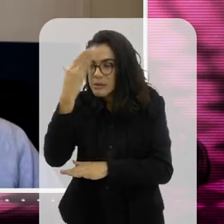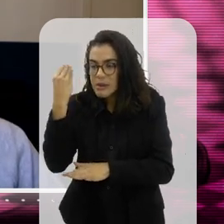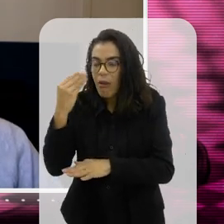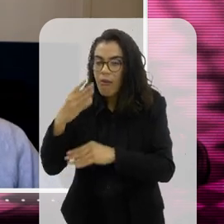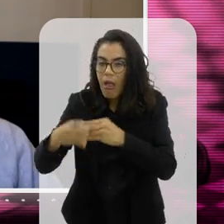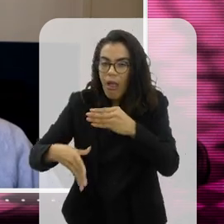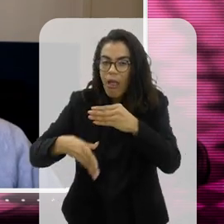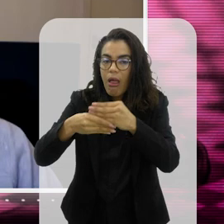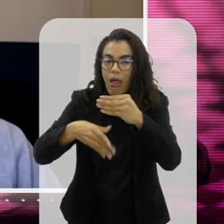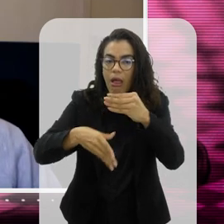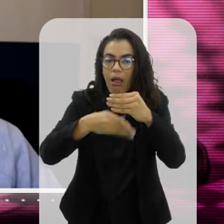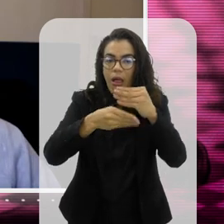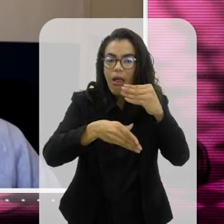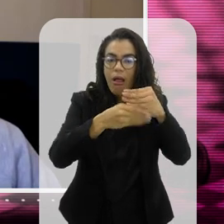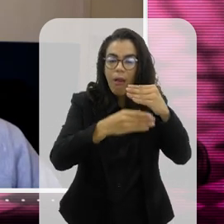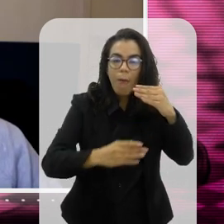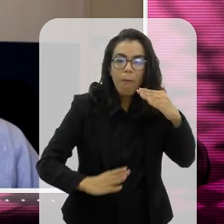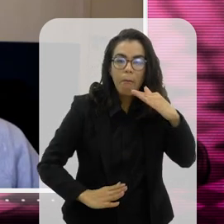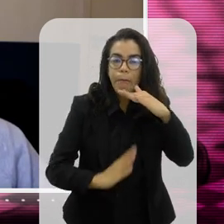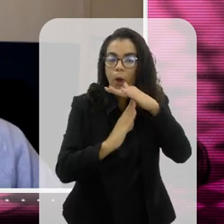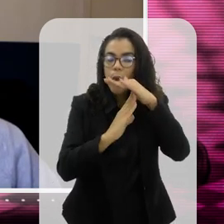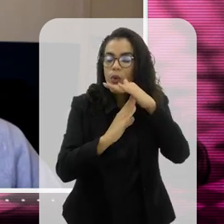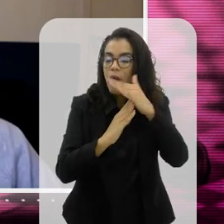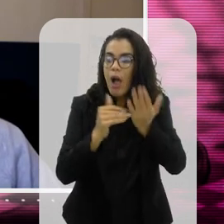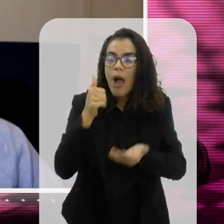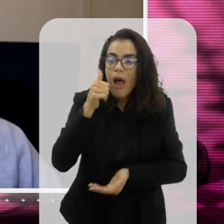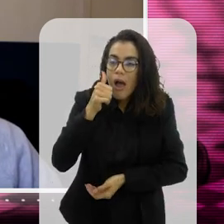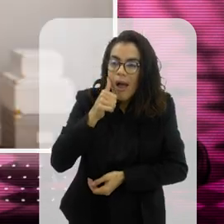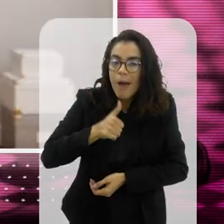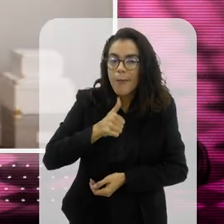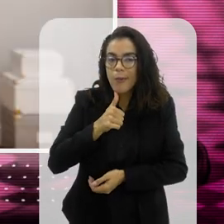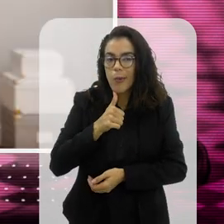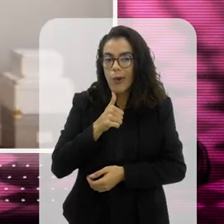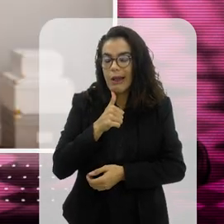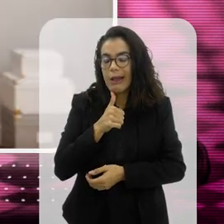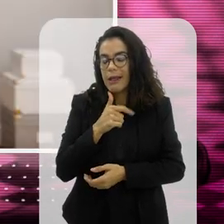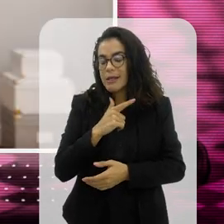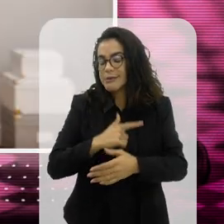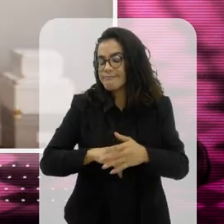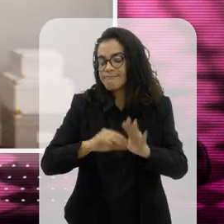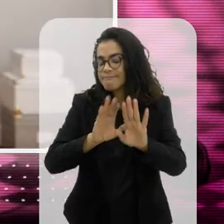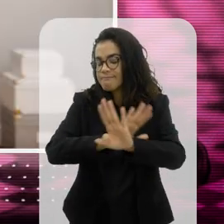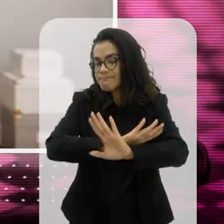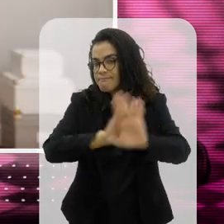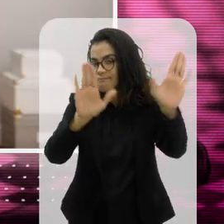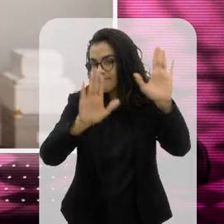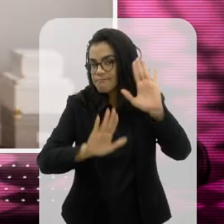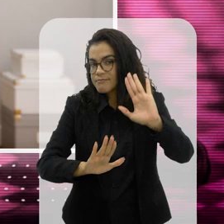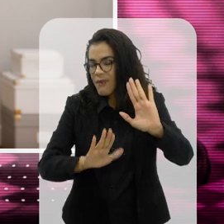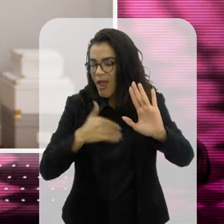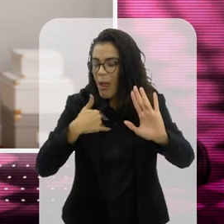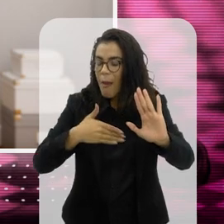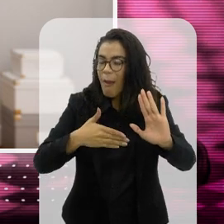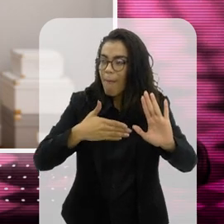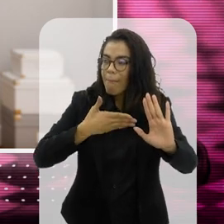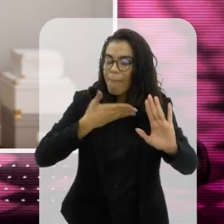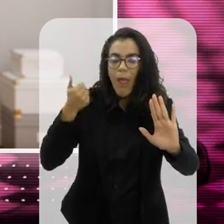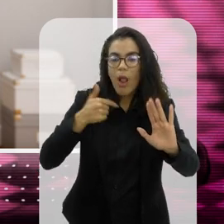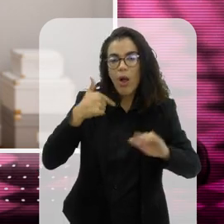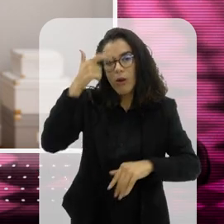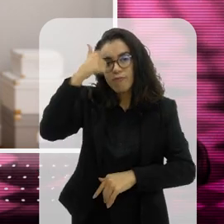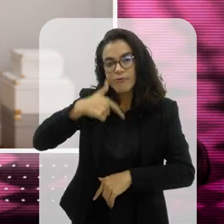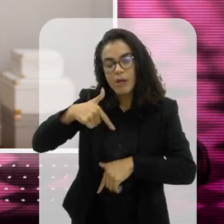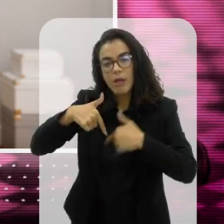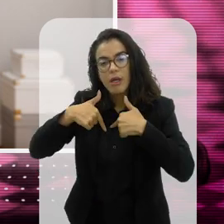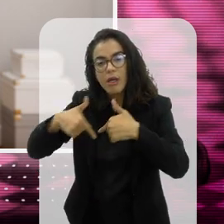novo. E isso vai se acumulando. Então, até que ponto a mulher realmente, ela cede? Ela não. Se for para ficar